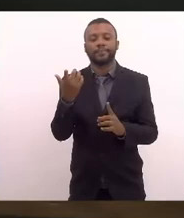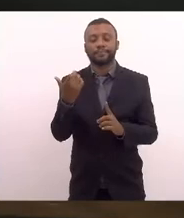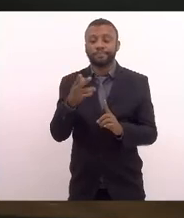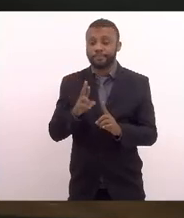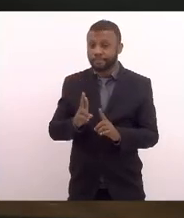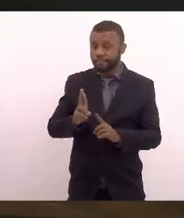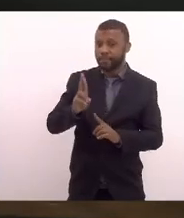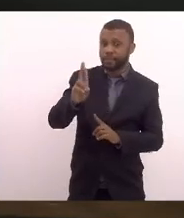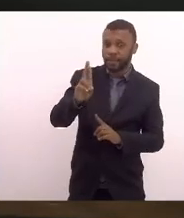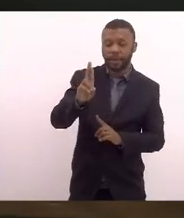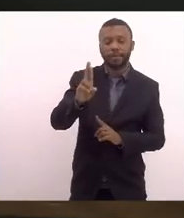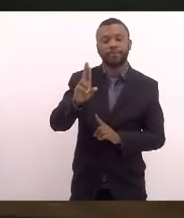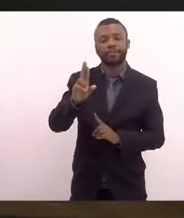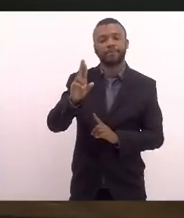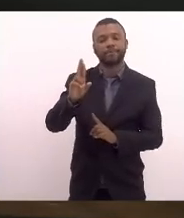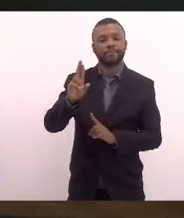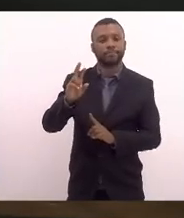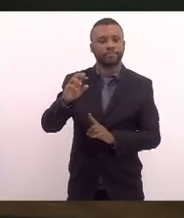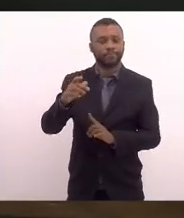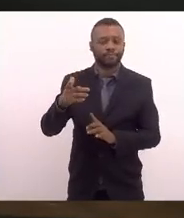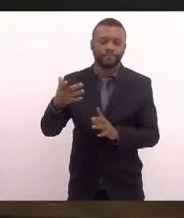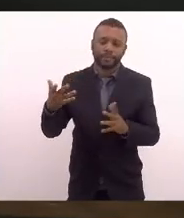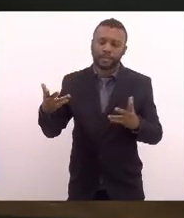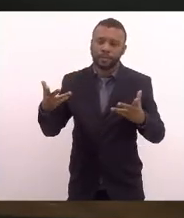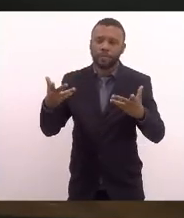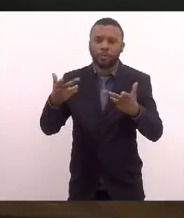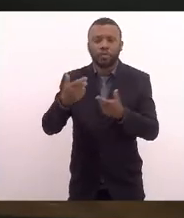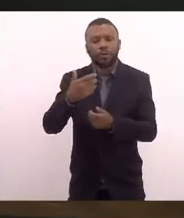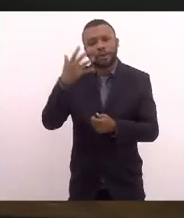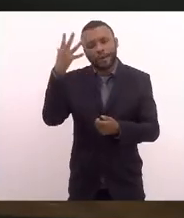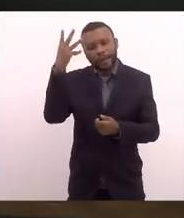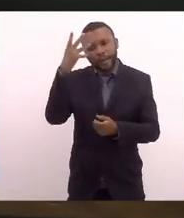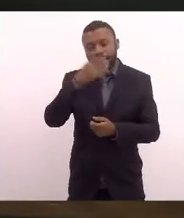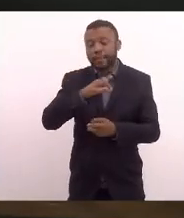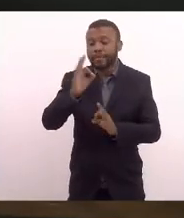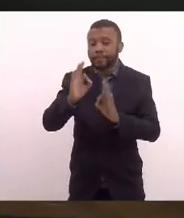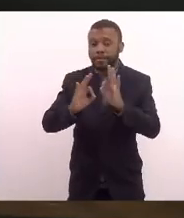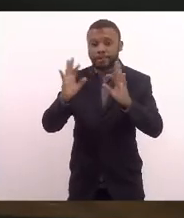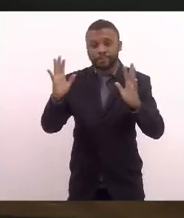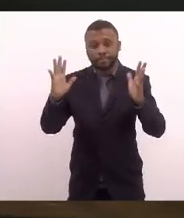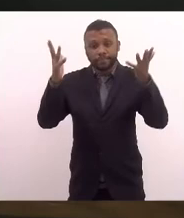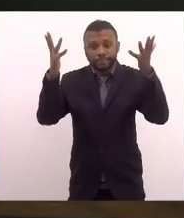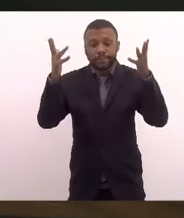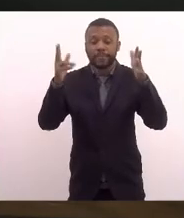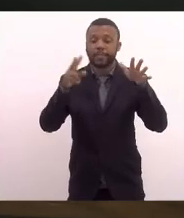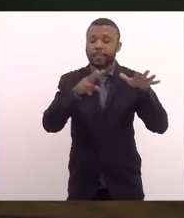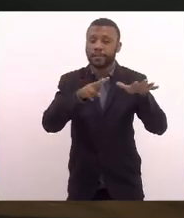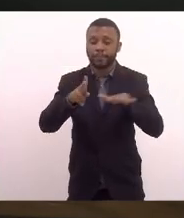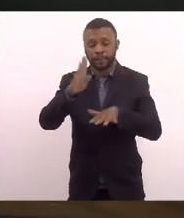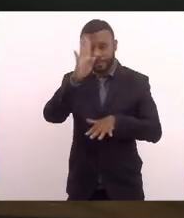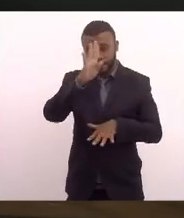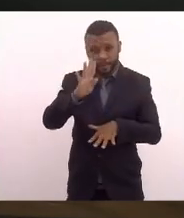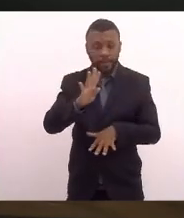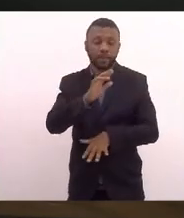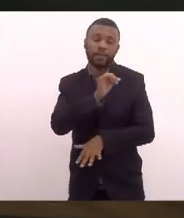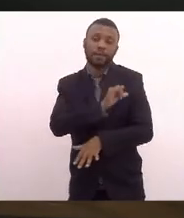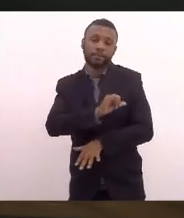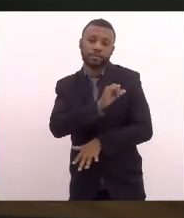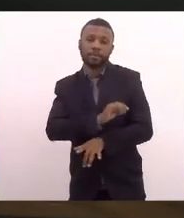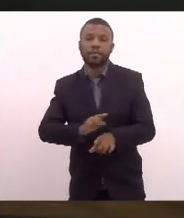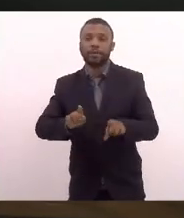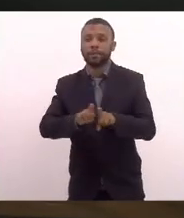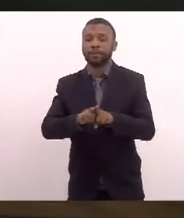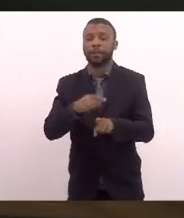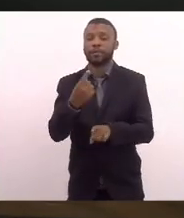né, está fazendo uma linda Semana Brasileira aqui no Rio, e pela nossa coordenadora